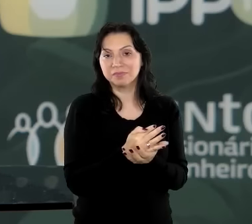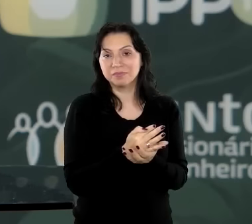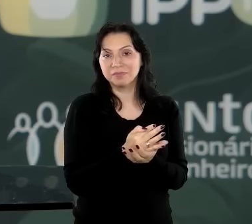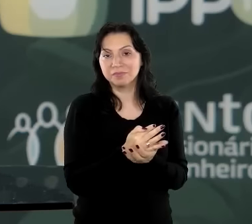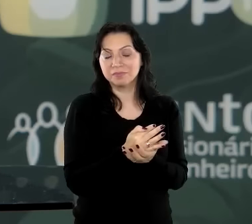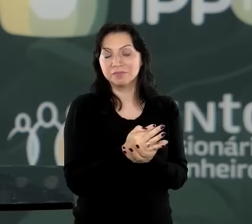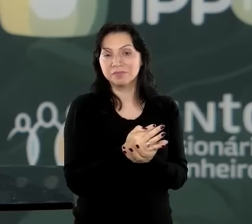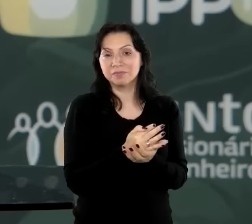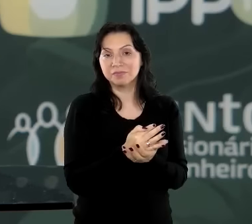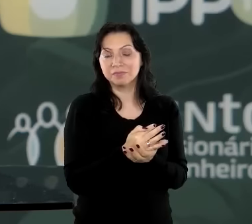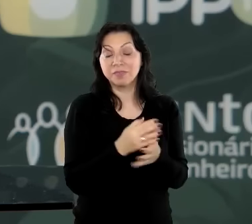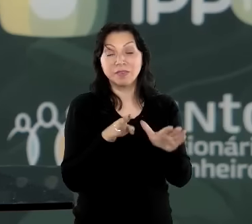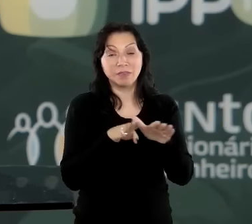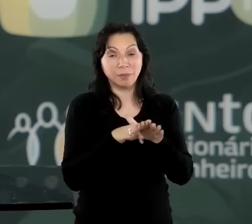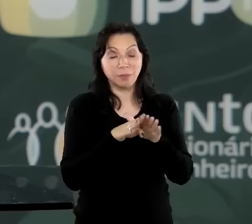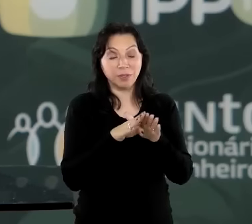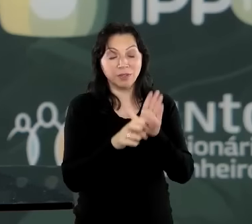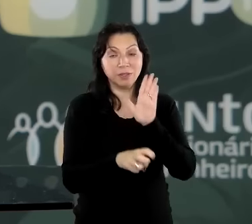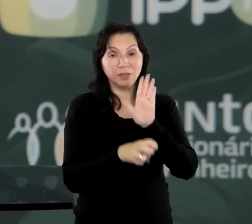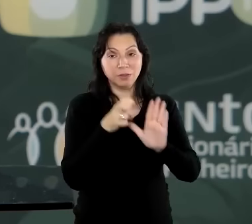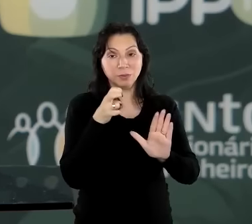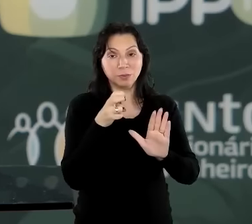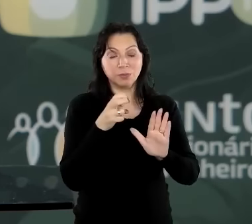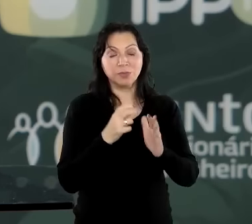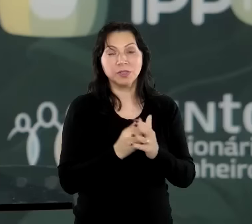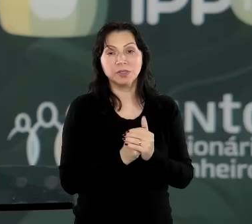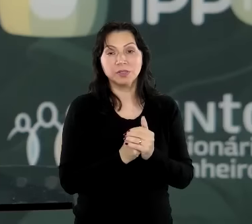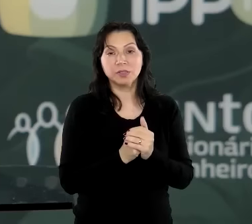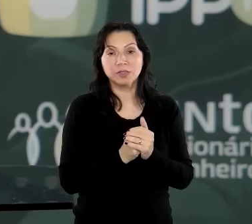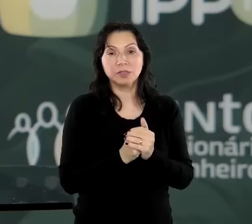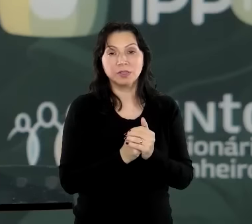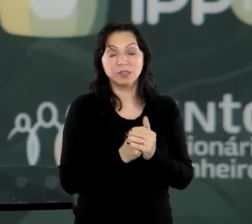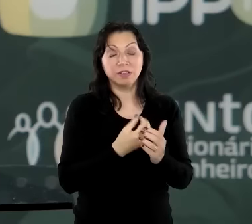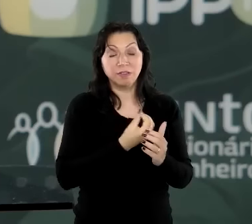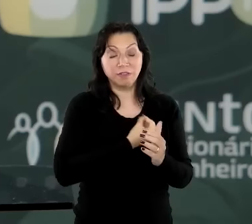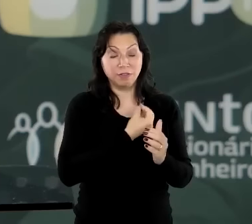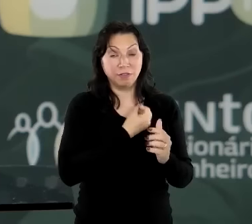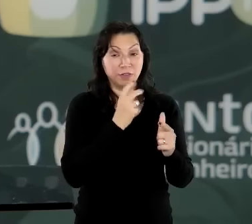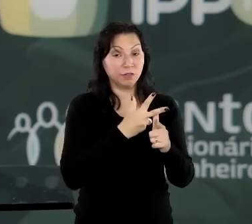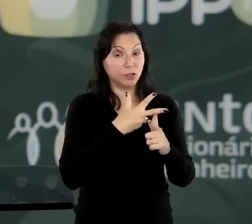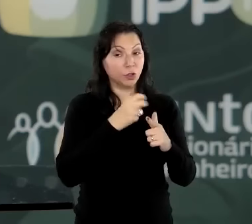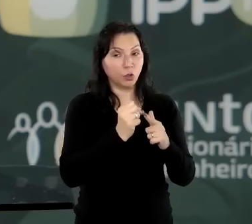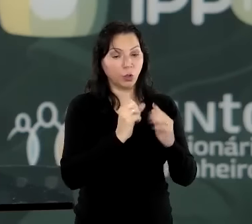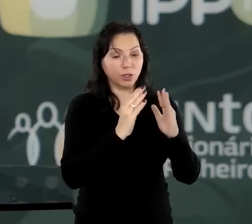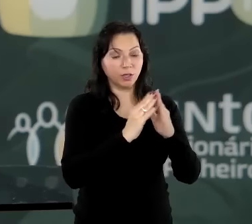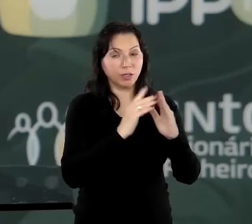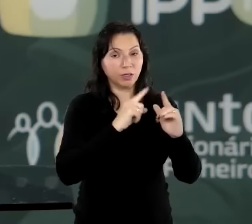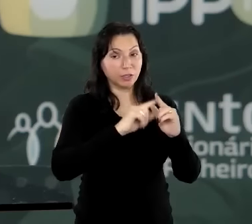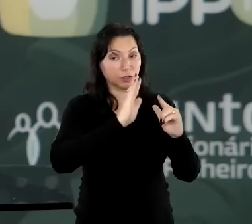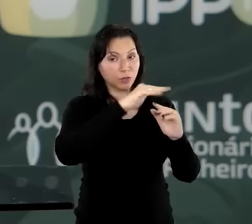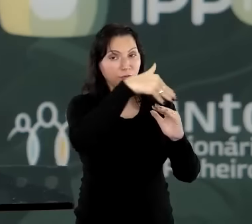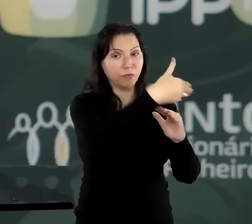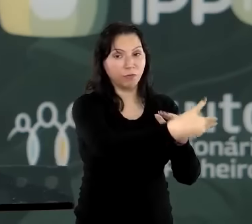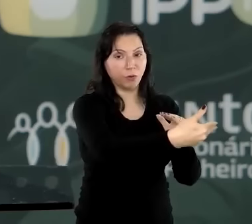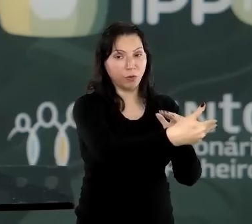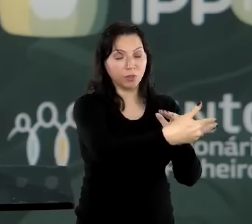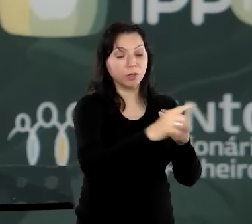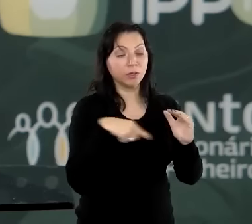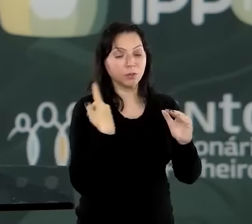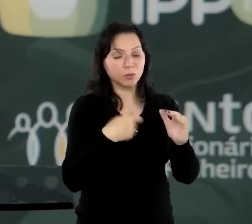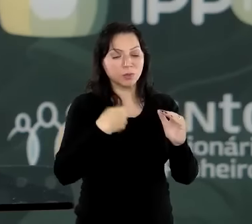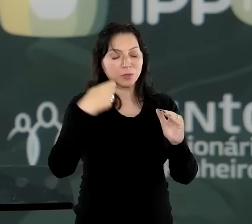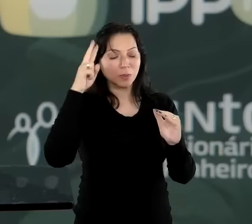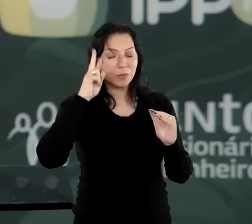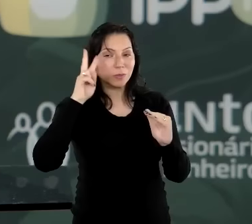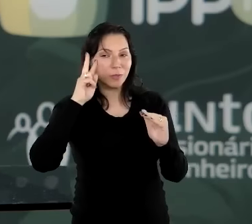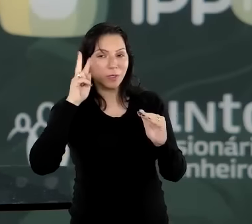Agora, mais do que isso, quinto lugar: para você ter uma vida vitoriosa fora do portão, você precisa lembrar que você